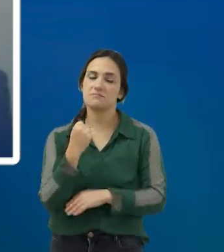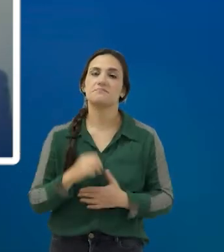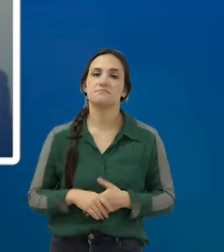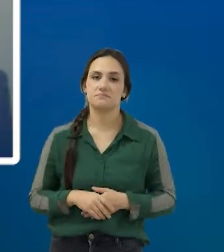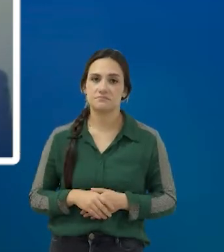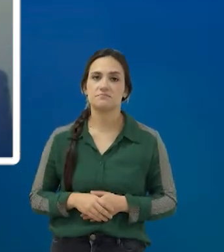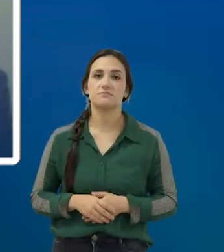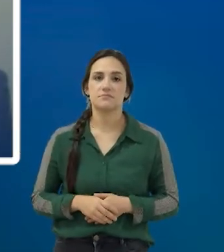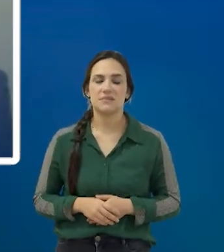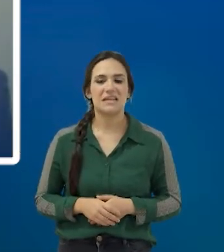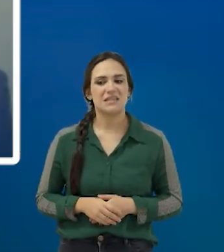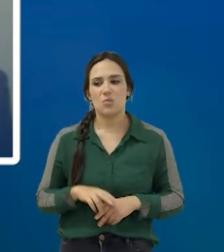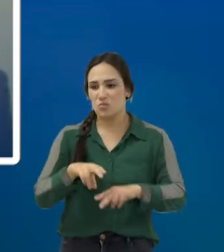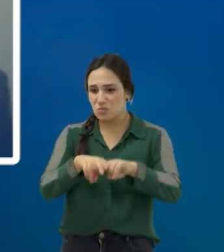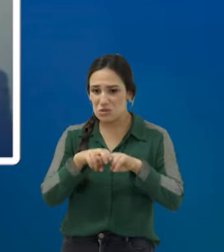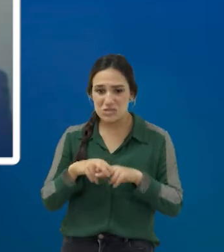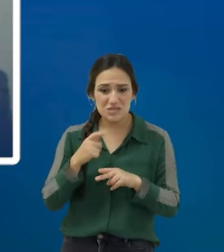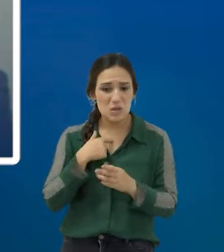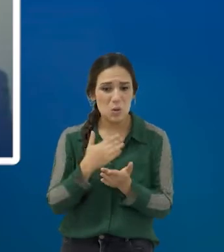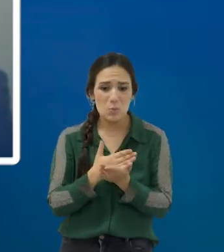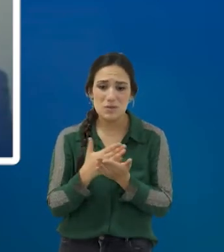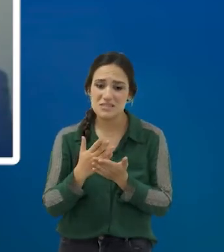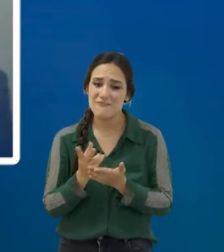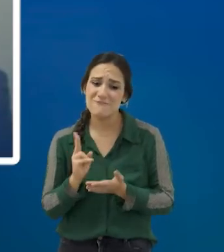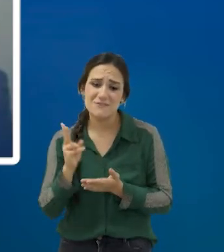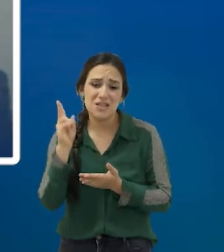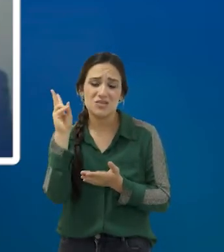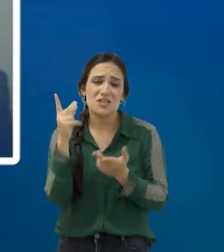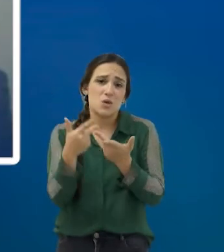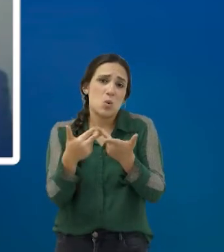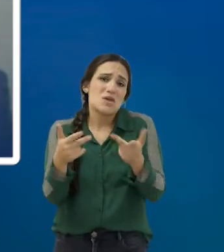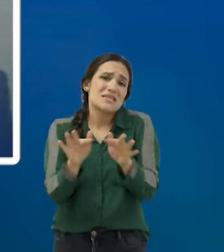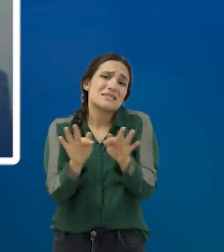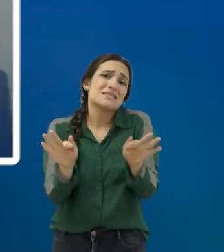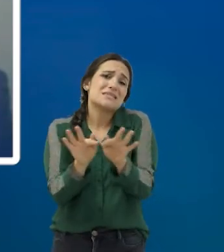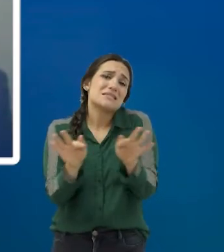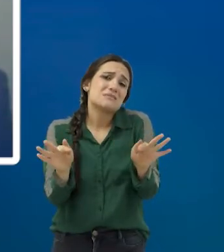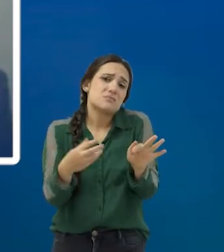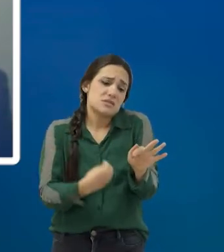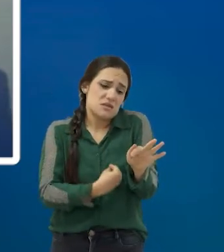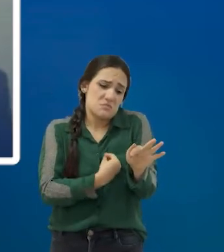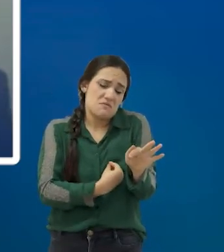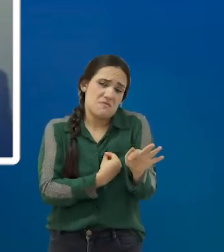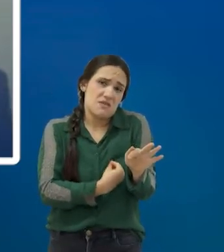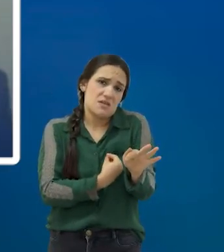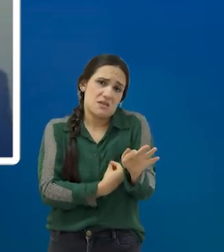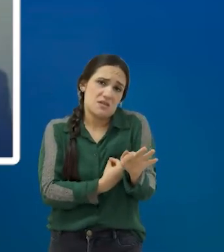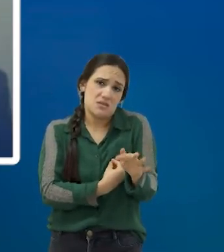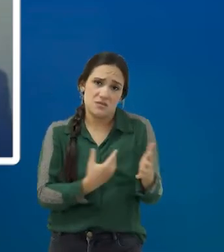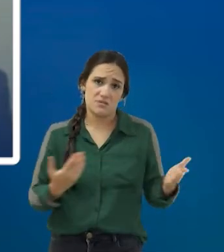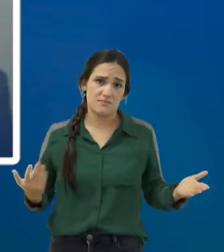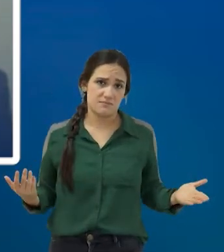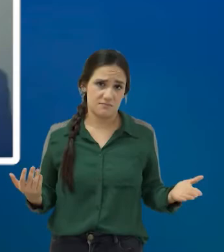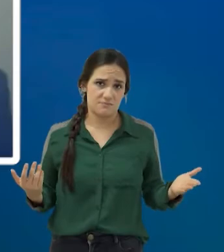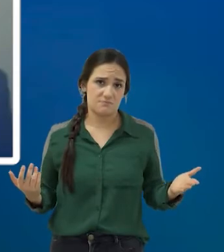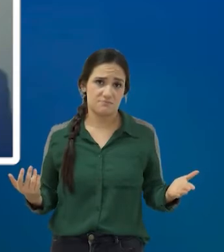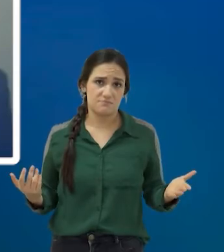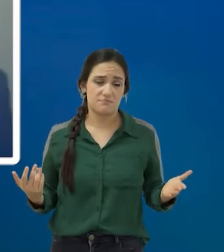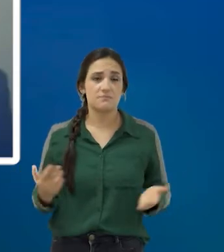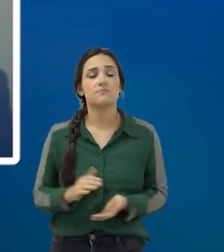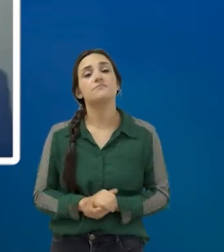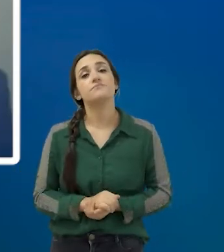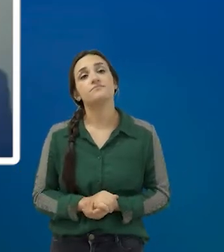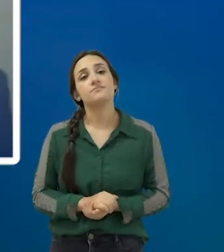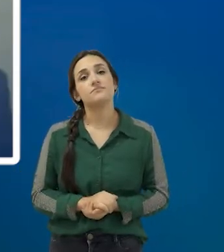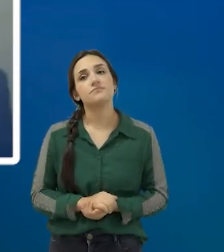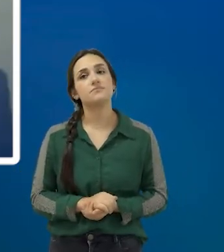aguda. Então você começa a valorizar pequenas coisas da sua vida que às vezes passa despercebido quando você não passa por uma situação